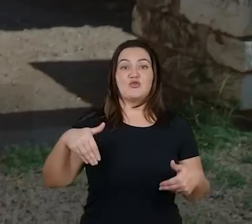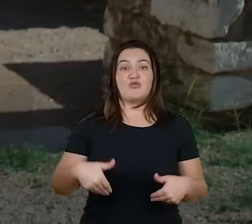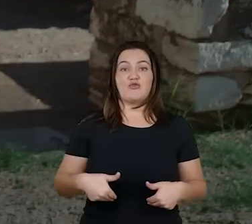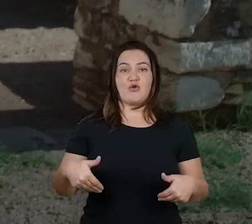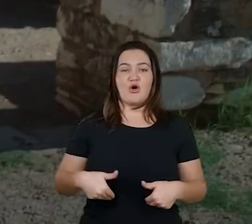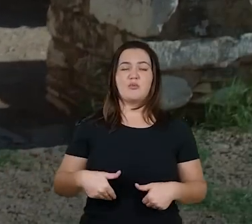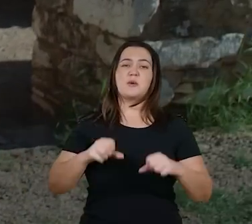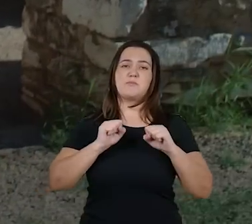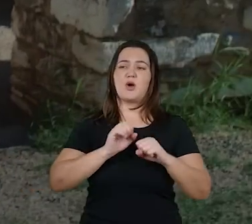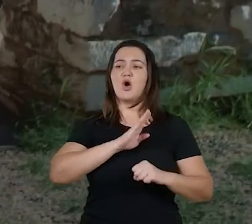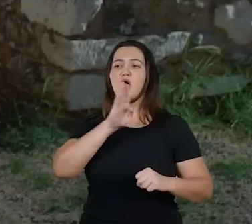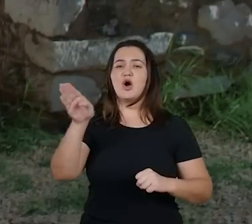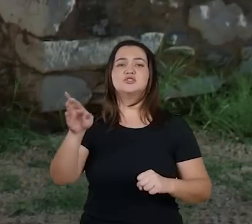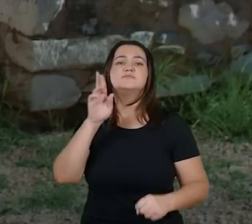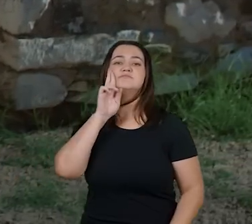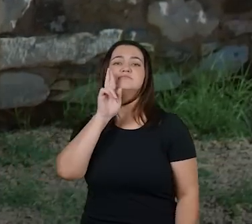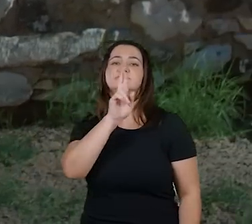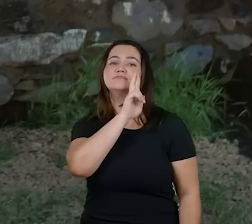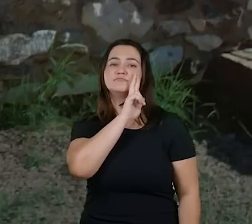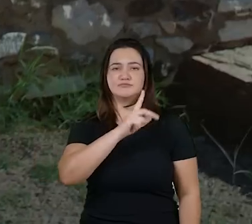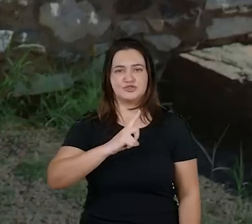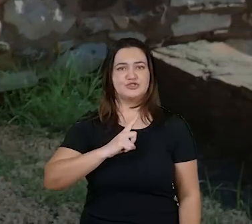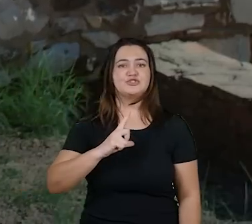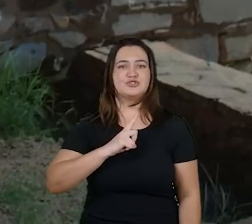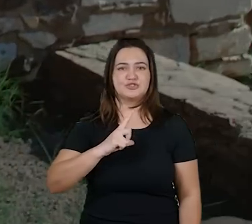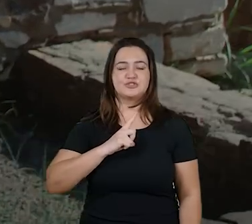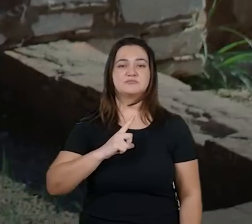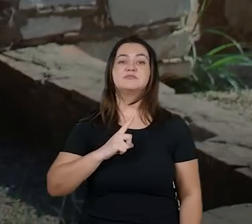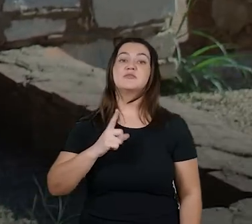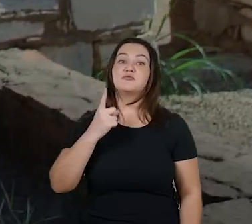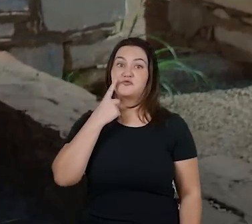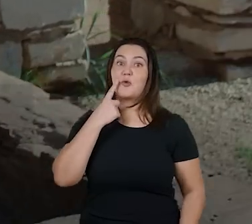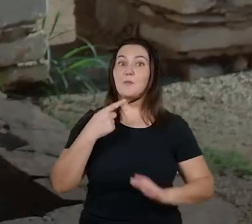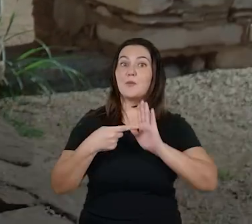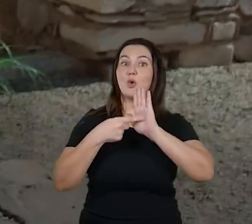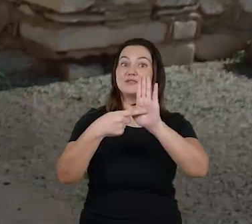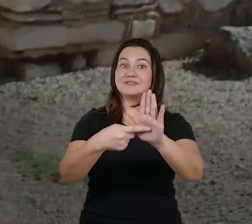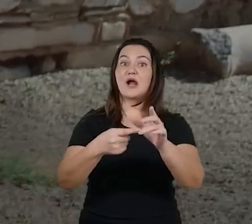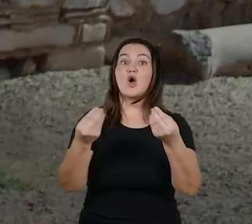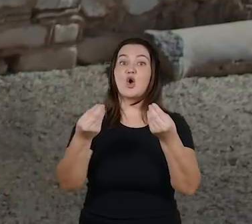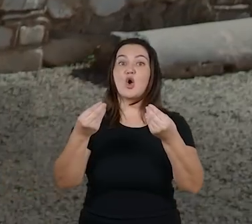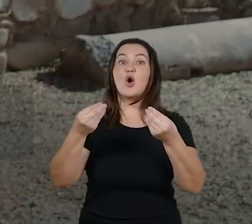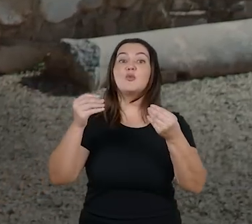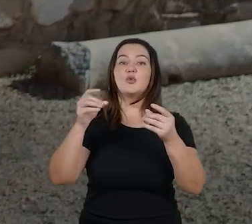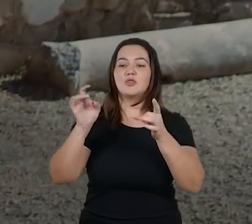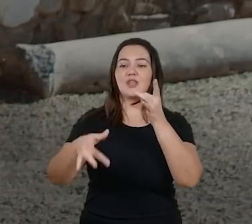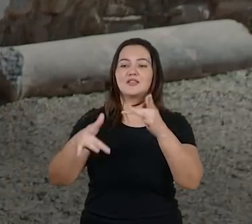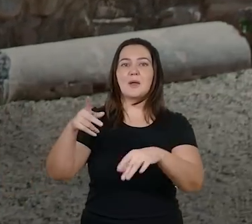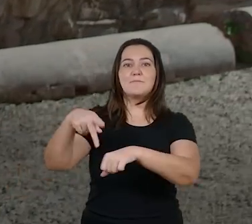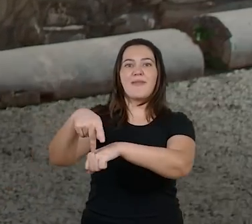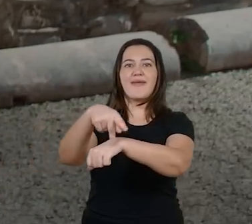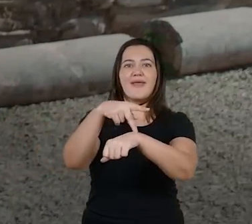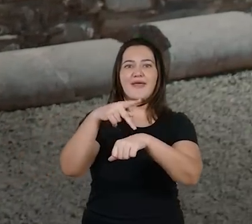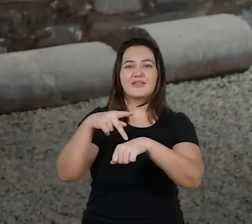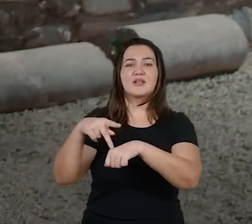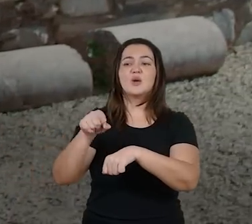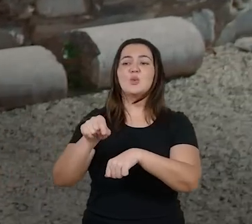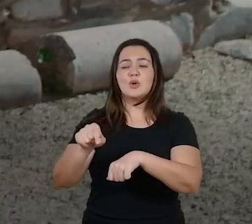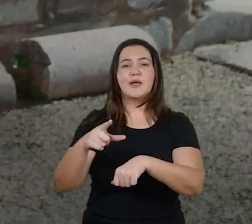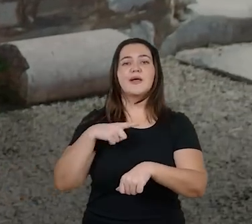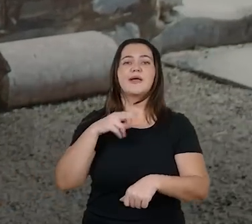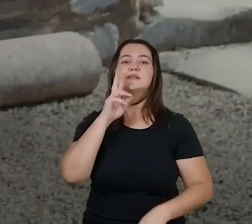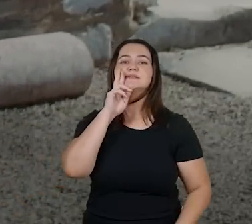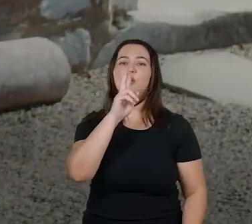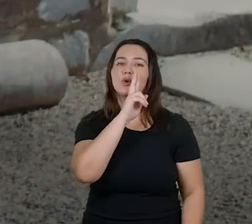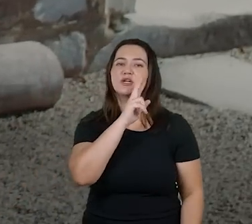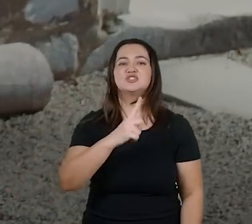tivesse fome, você iria para um bom restaurante. Então vou mostrar para você os restos de um restaurante da época, onde as